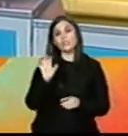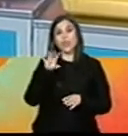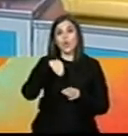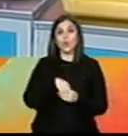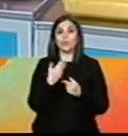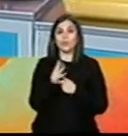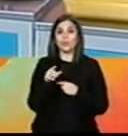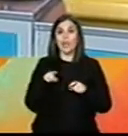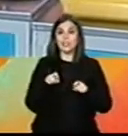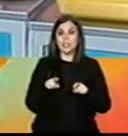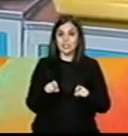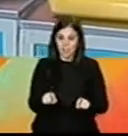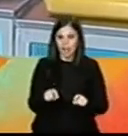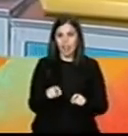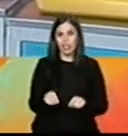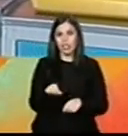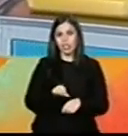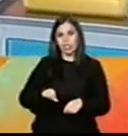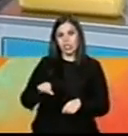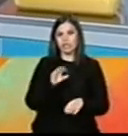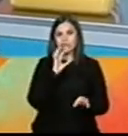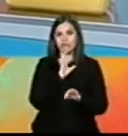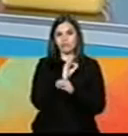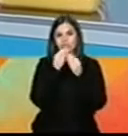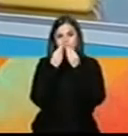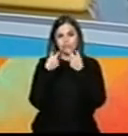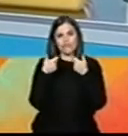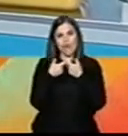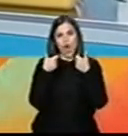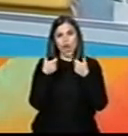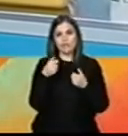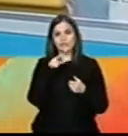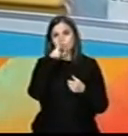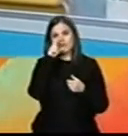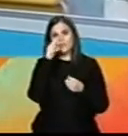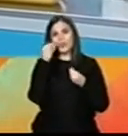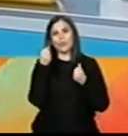exemplo, utilizar este molho com umas gambas. Sente-se aqui o aroma.